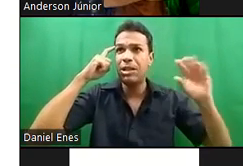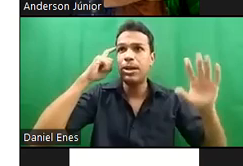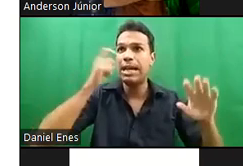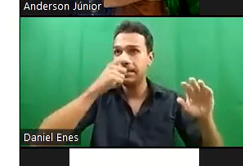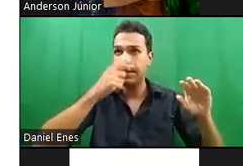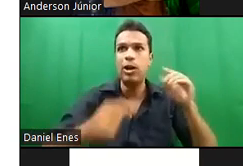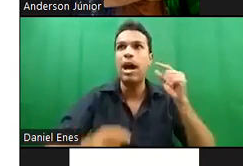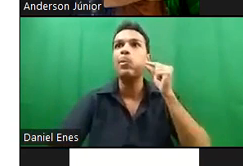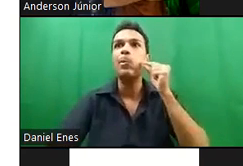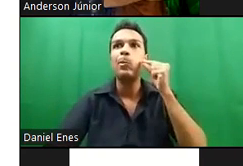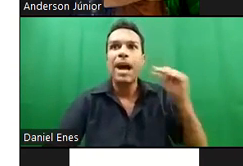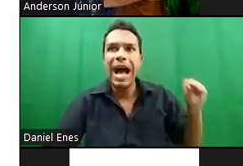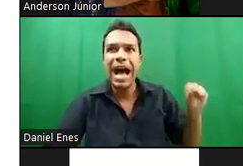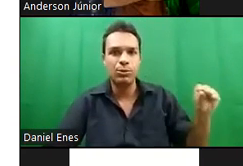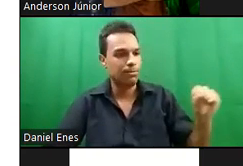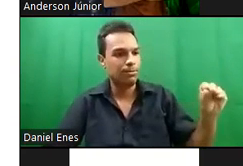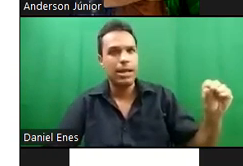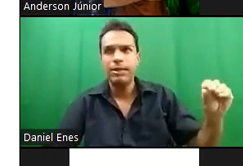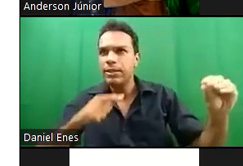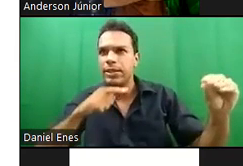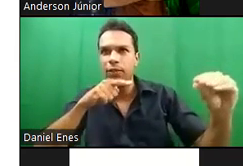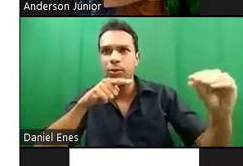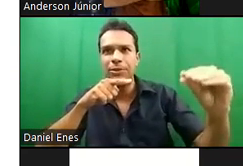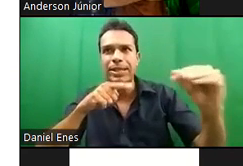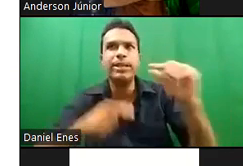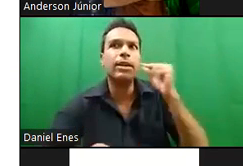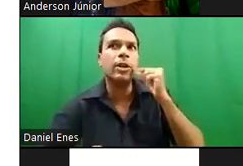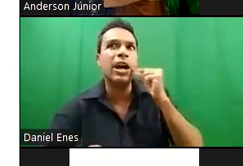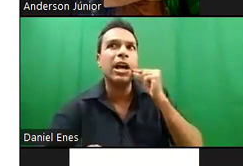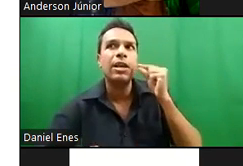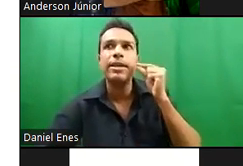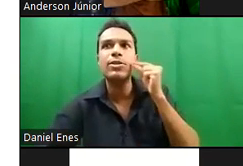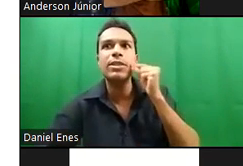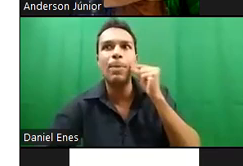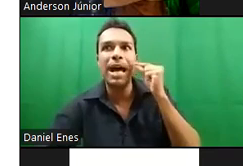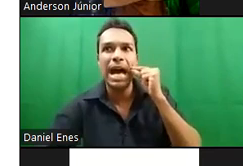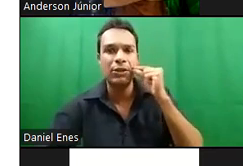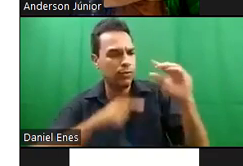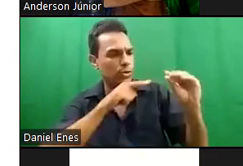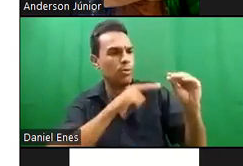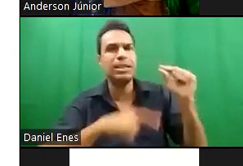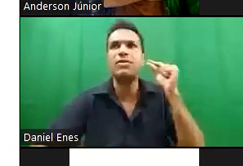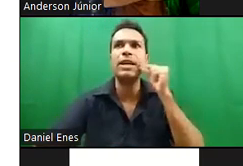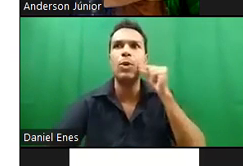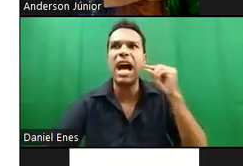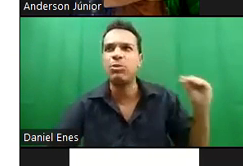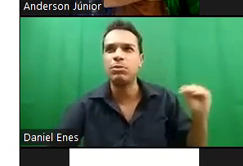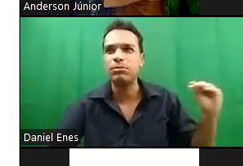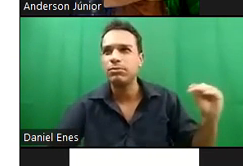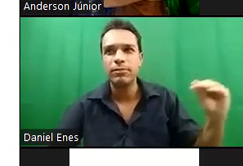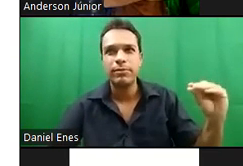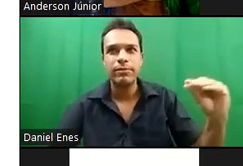e vai localizando. Ó, rato. Vocês estão vendo o rato aqui andando? Ó? Esse é o sinal para rato. Vou usar um classificador.